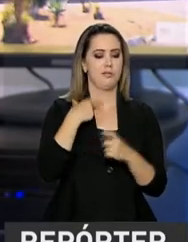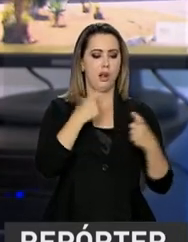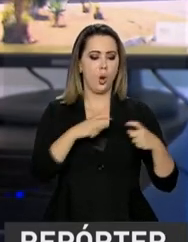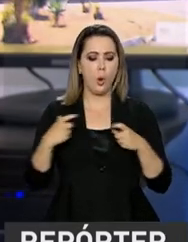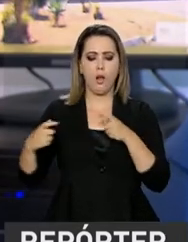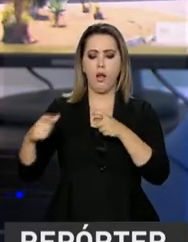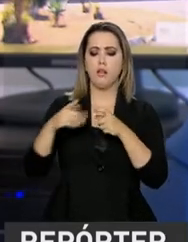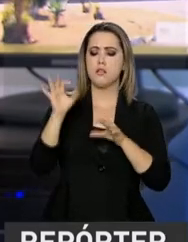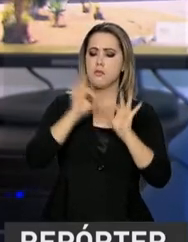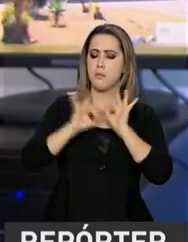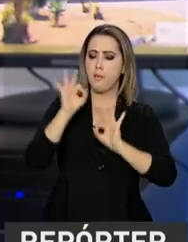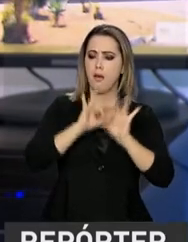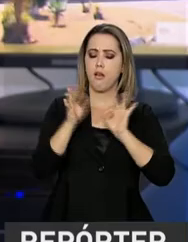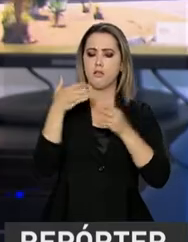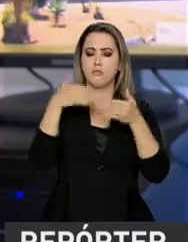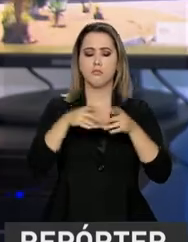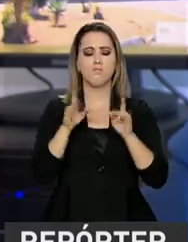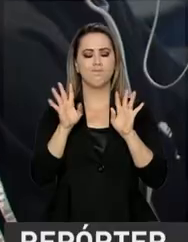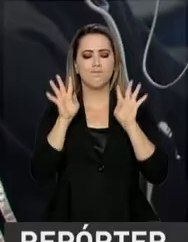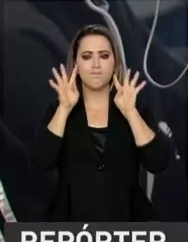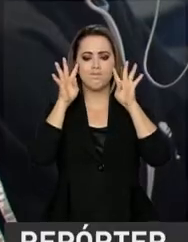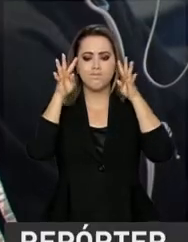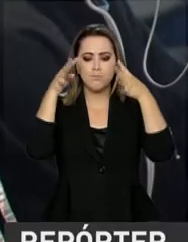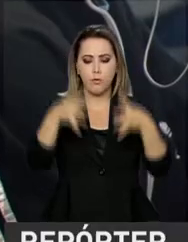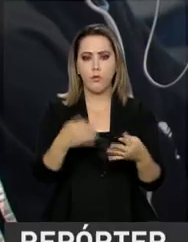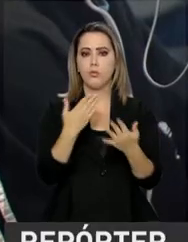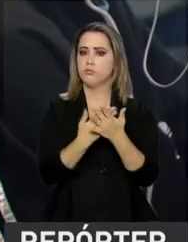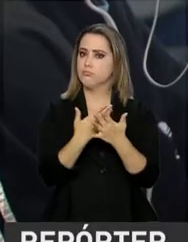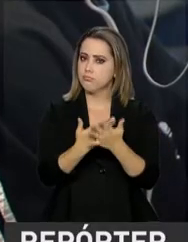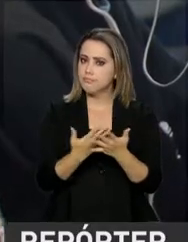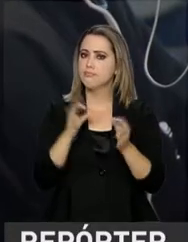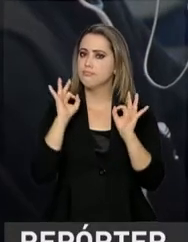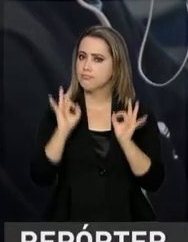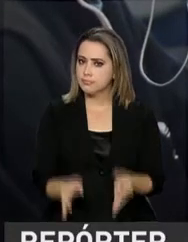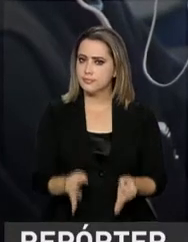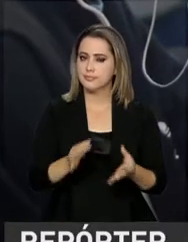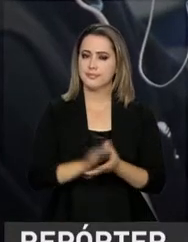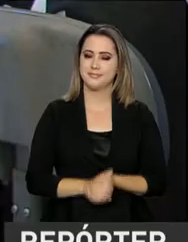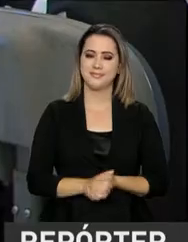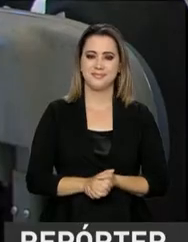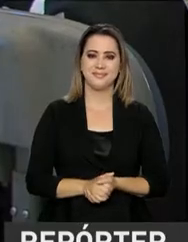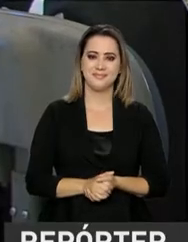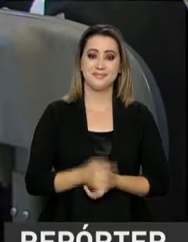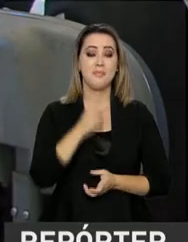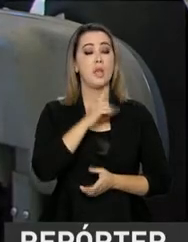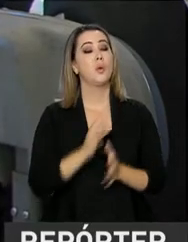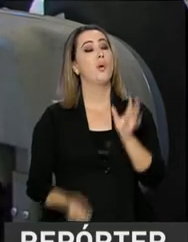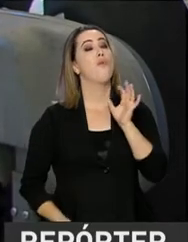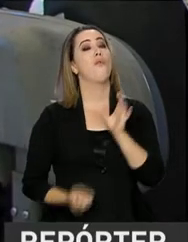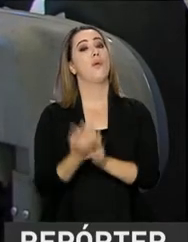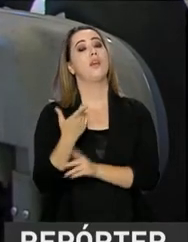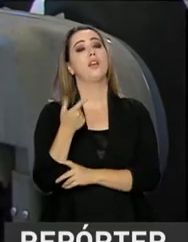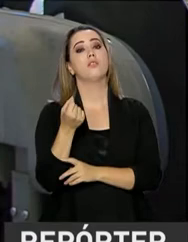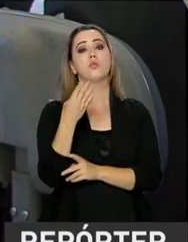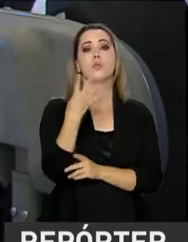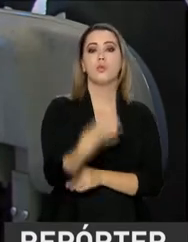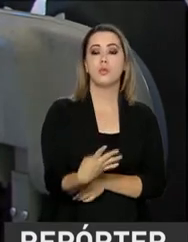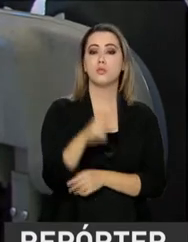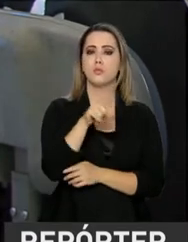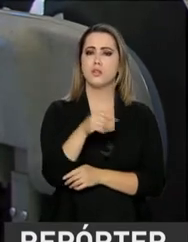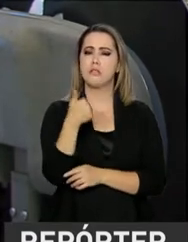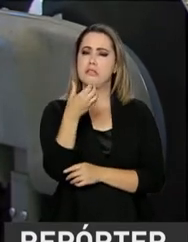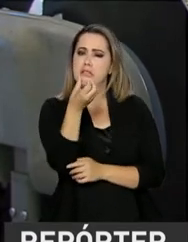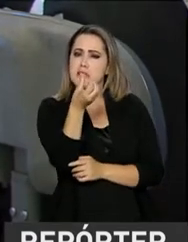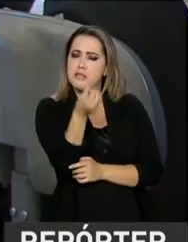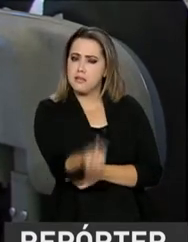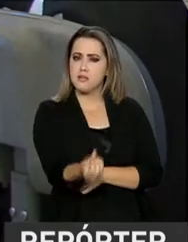local aqui que fica bem concentrado o telecentro foi criado em 2004 no ano passado os 16 computadores do